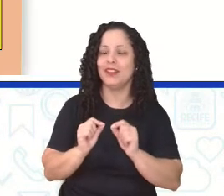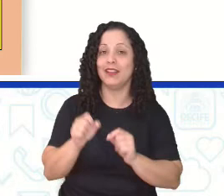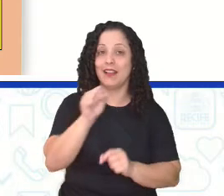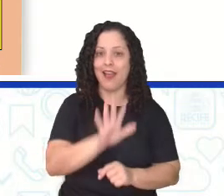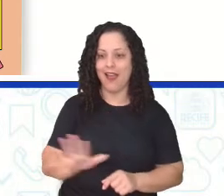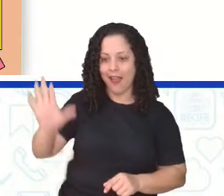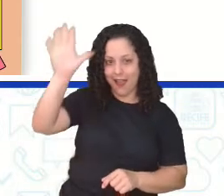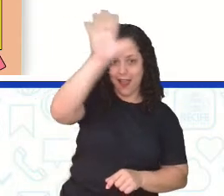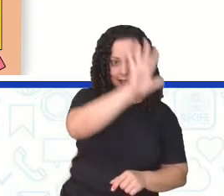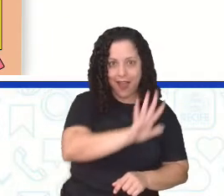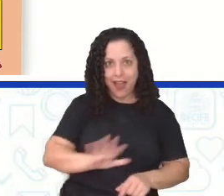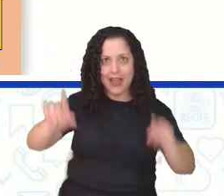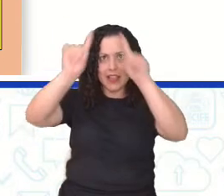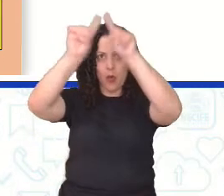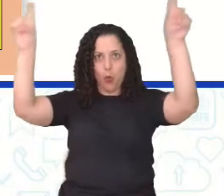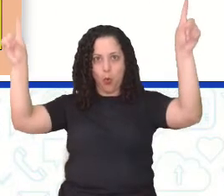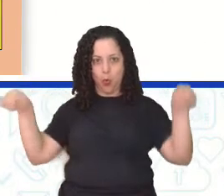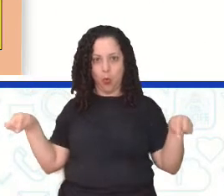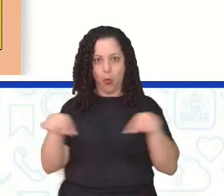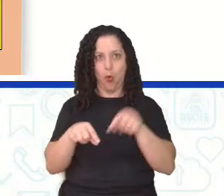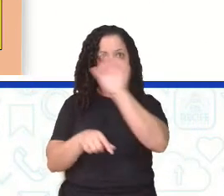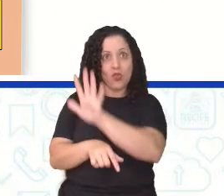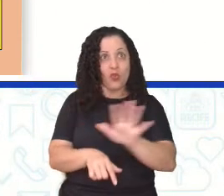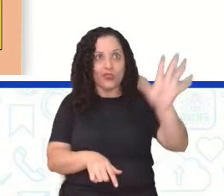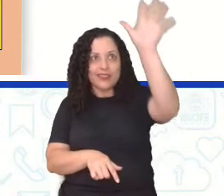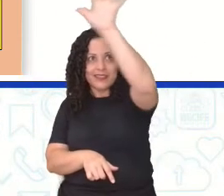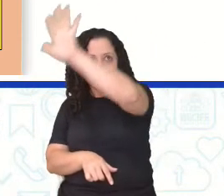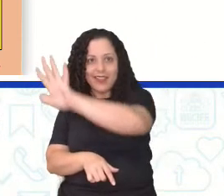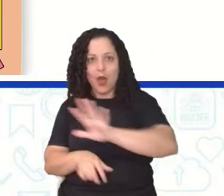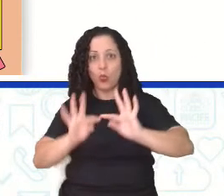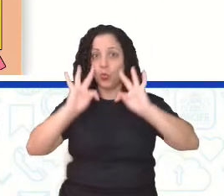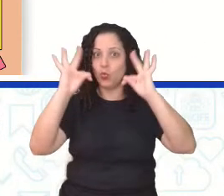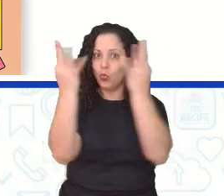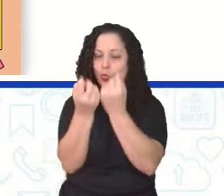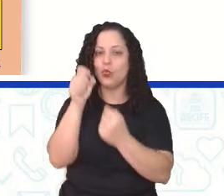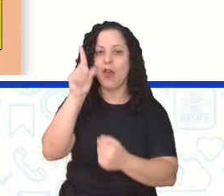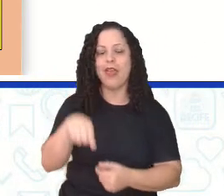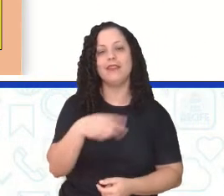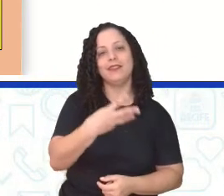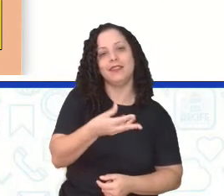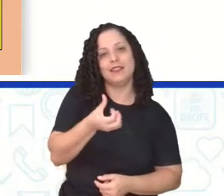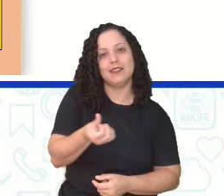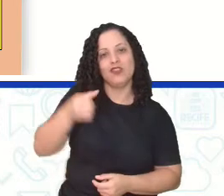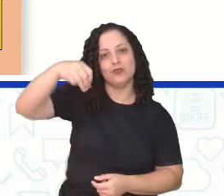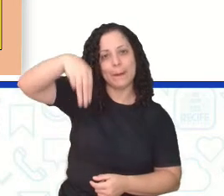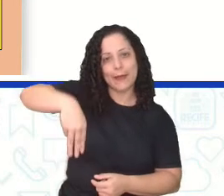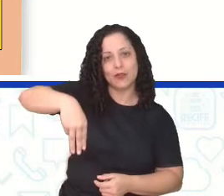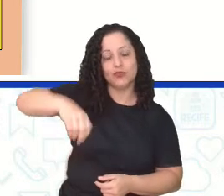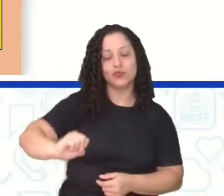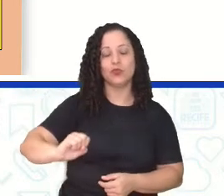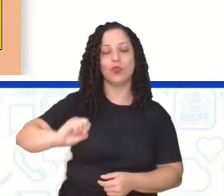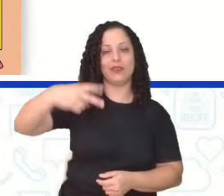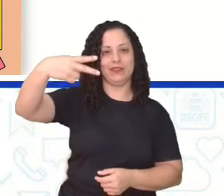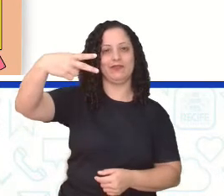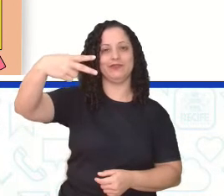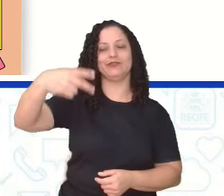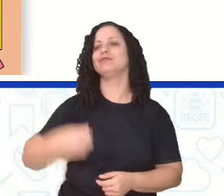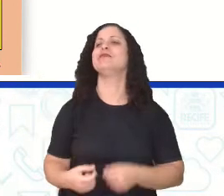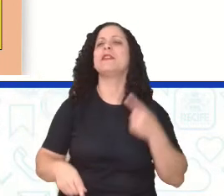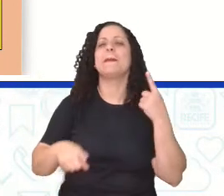total 36 metros quadrados. Por que eu destaco do texto? Porque eu estou destacando as